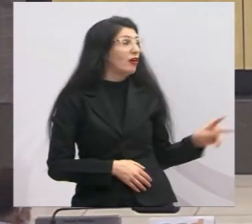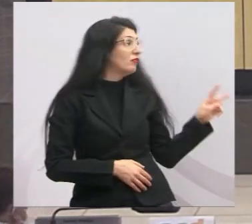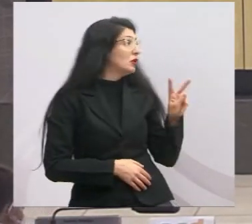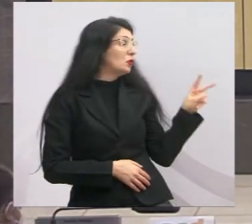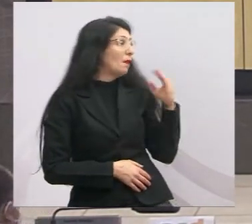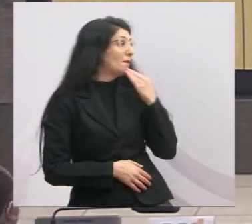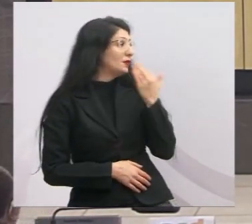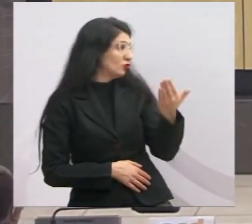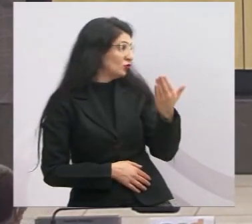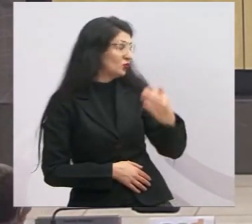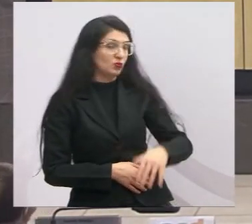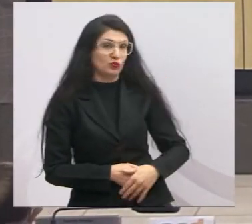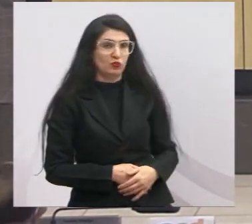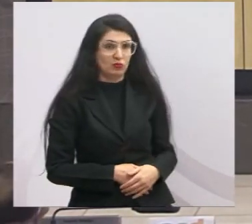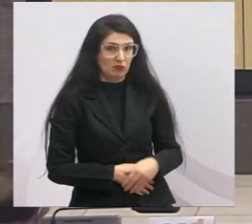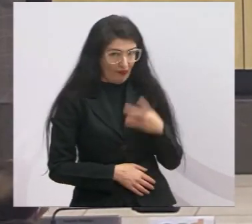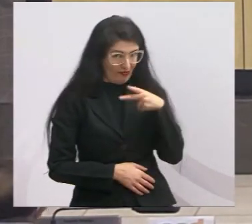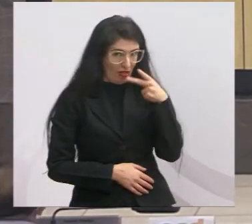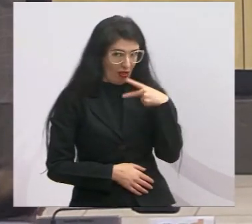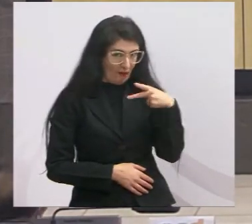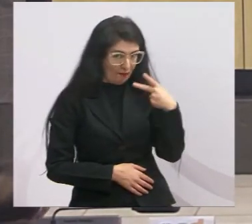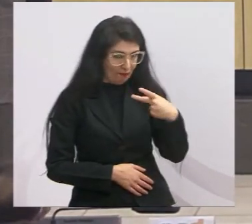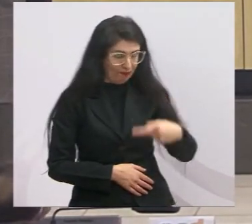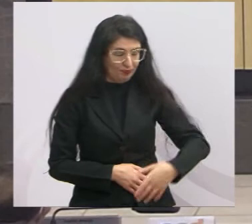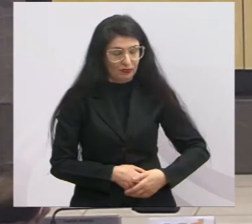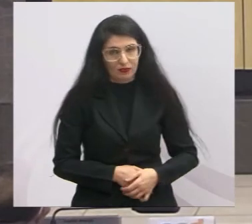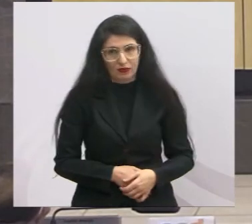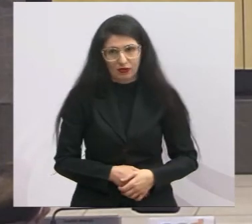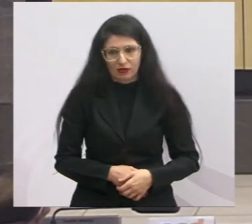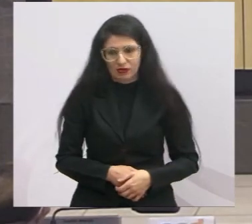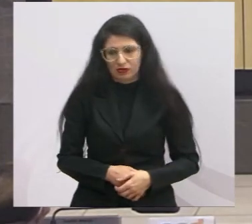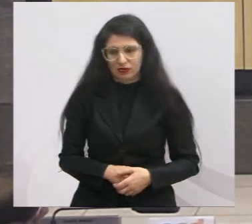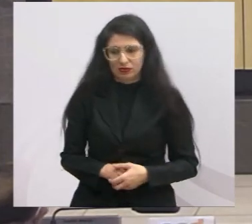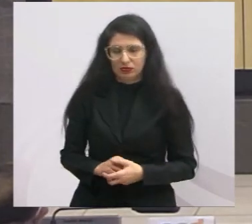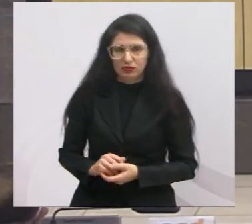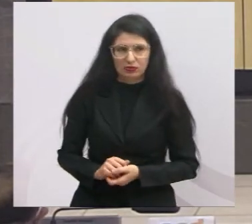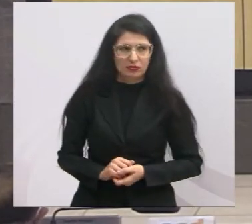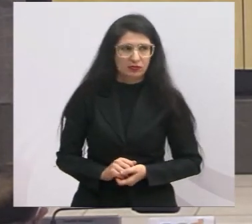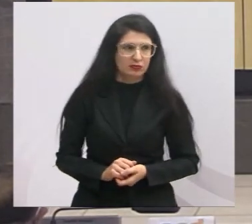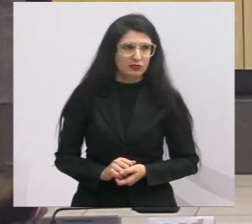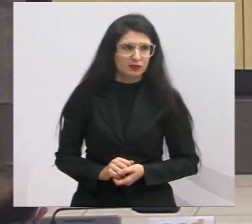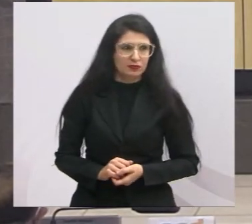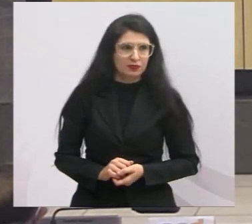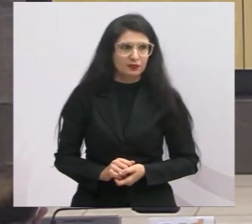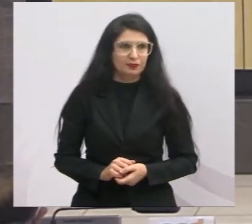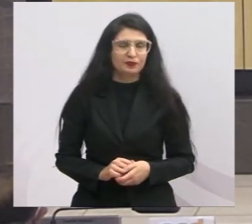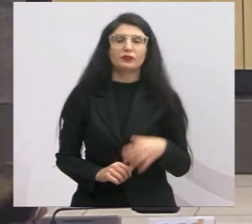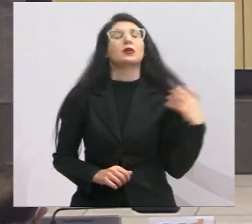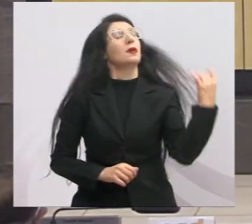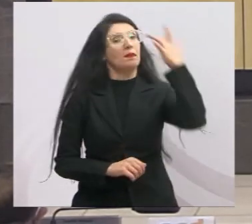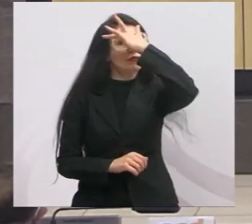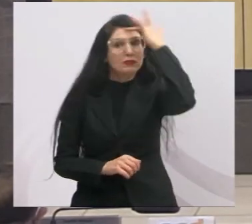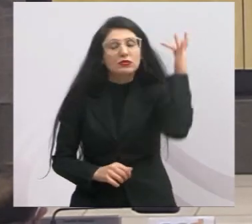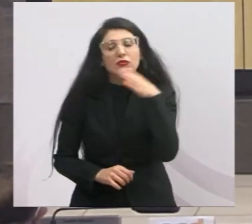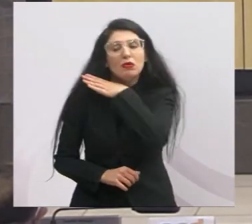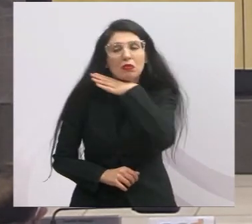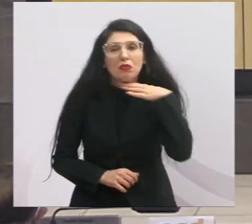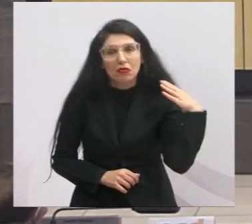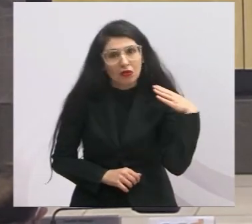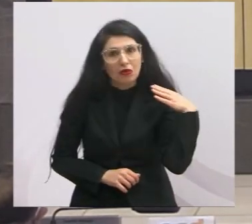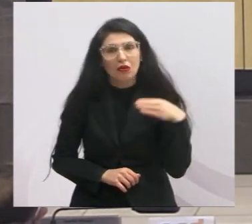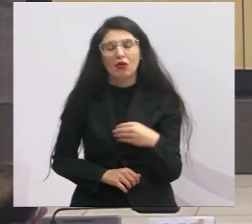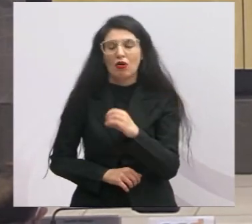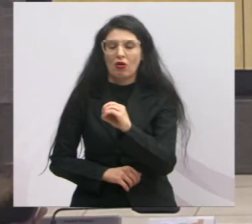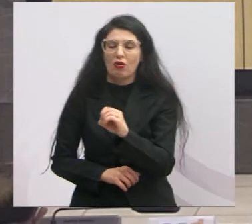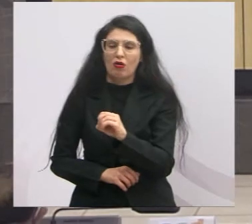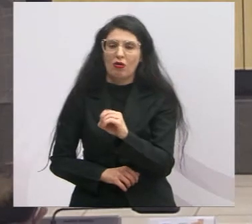em frente ao número 52, no Jardim Santa Marina, em Jacareí. Autoria, vereador Valmir Parque, do Meia Lua. Requerimento número 470.